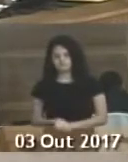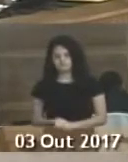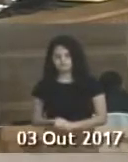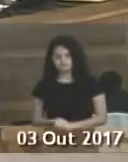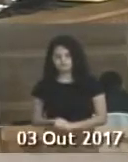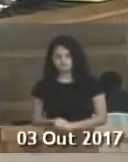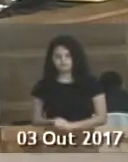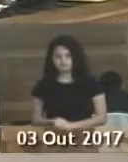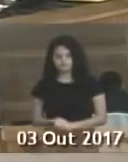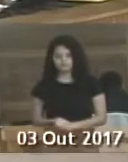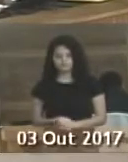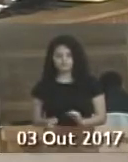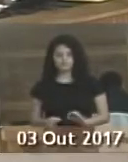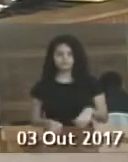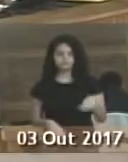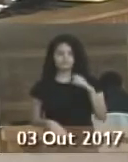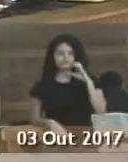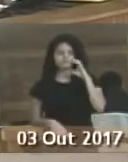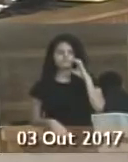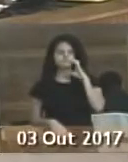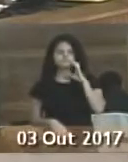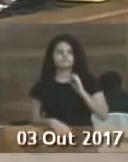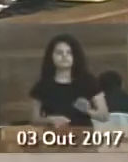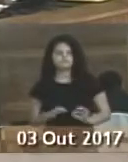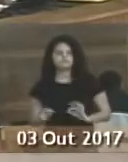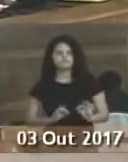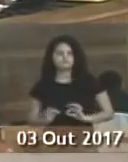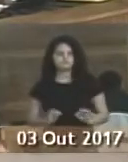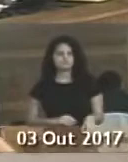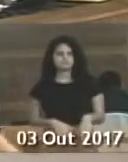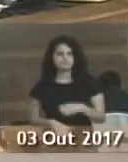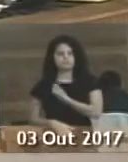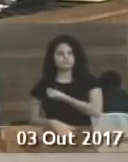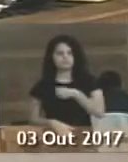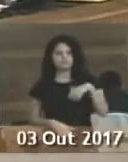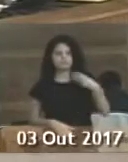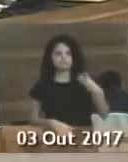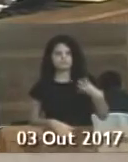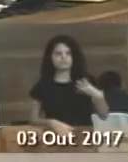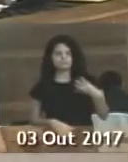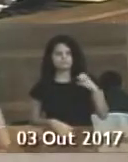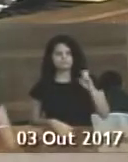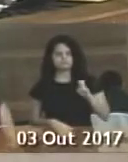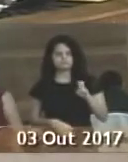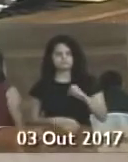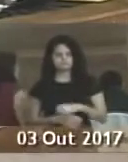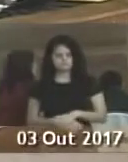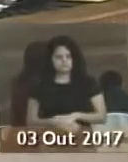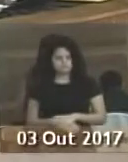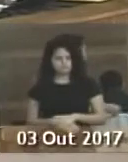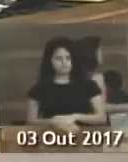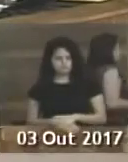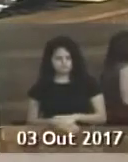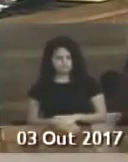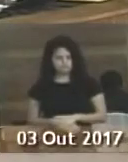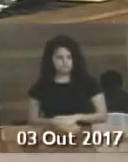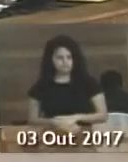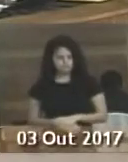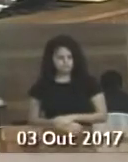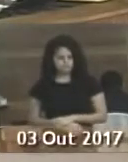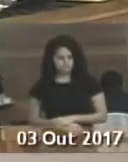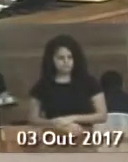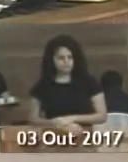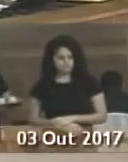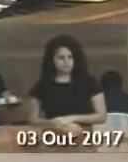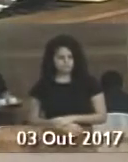Matérias de vereador candidato social. Projeto de decreto legislativo número 45/2017, concedendo medalha de mérito educacional ao professor Júlio César